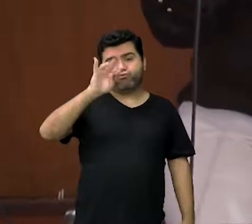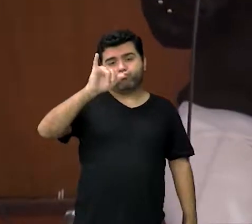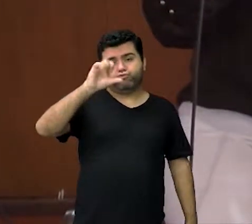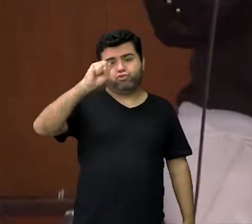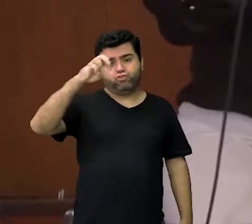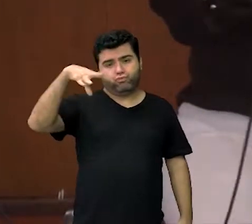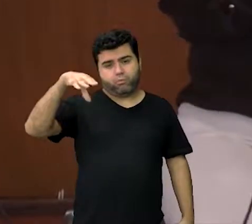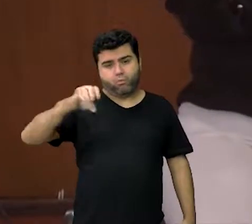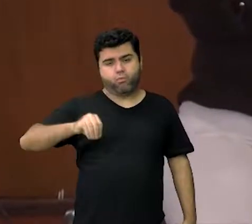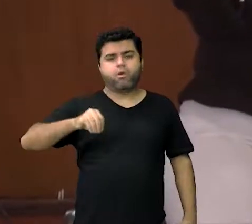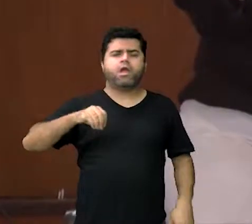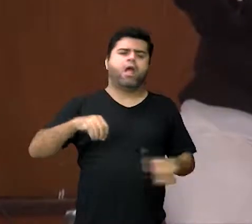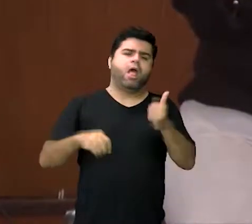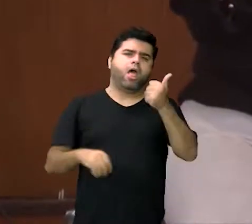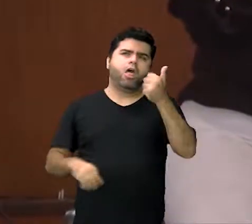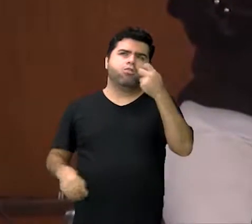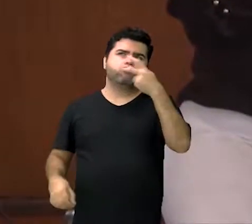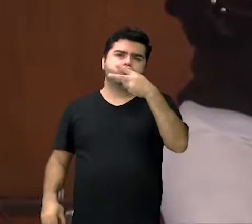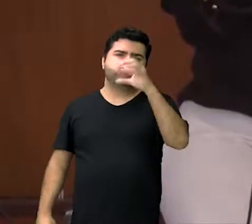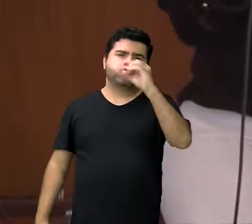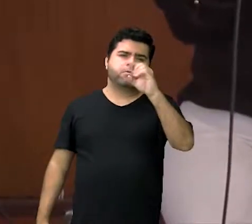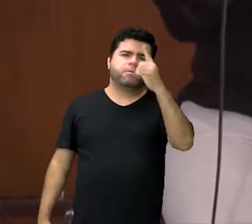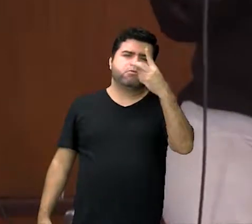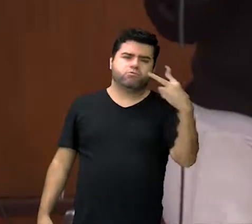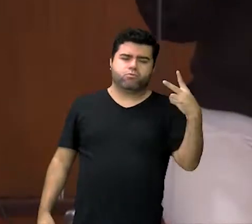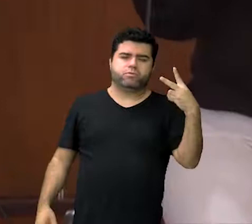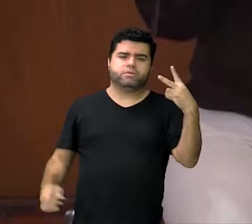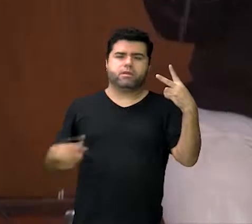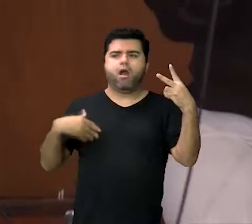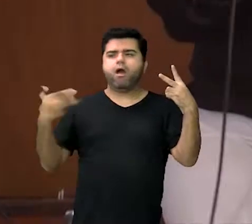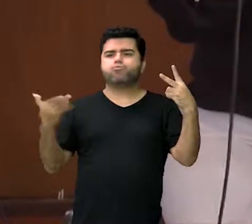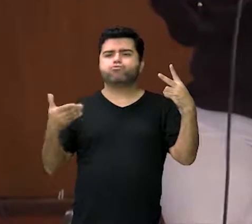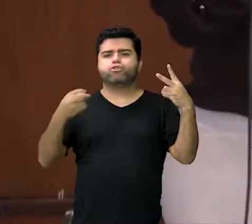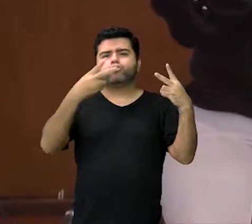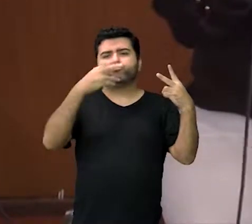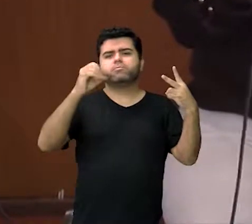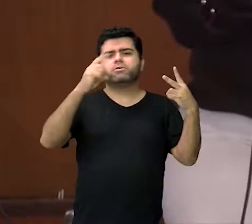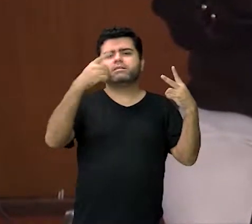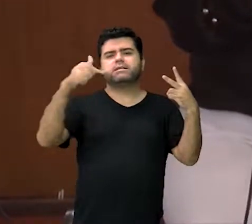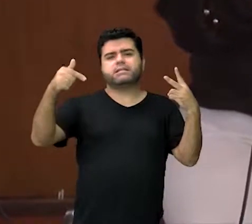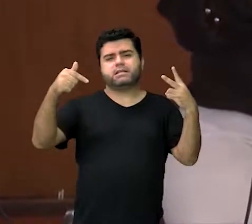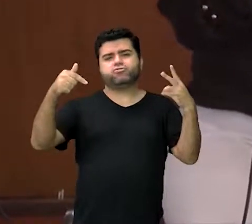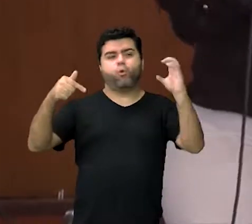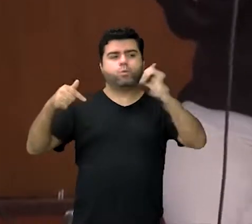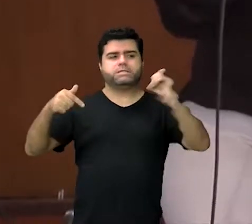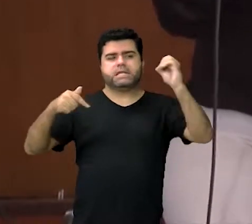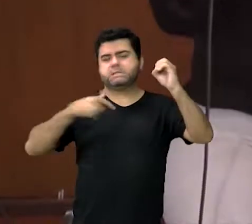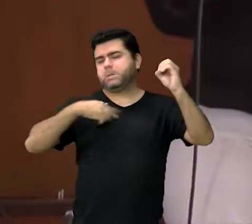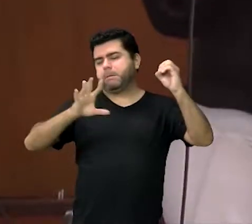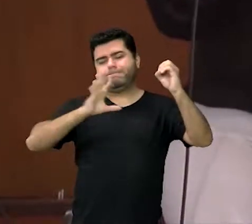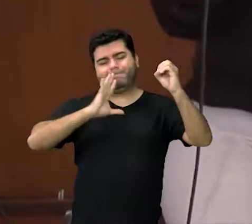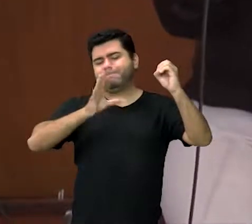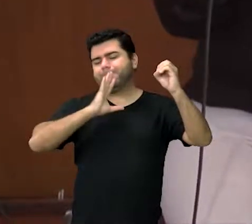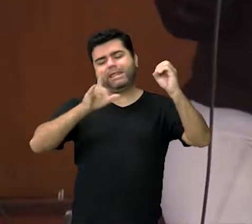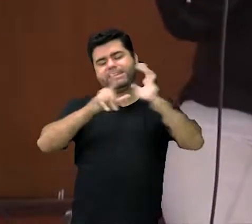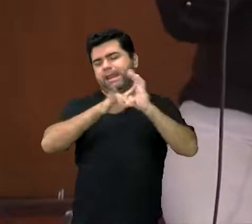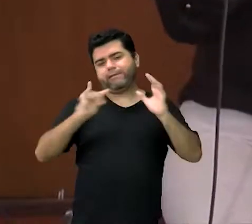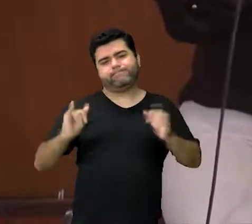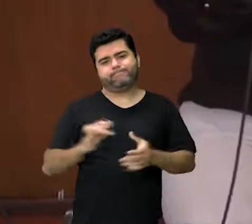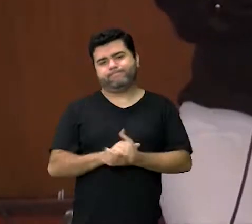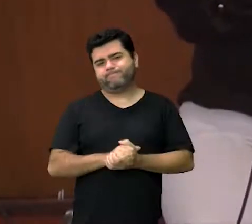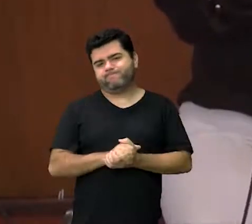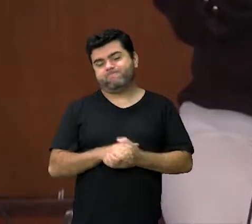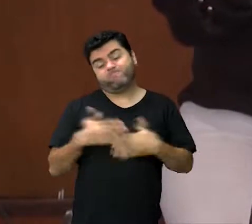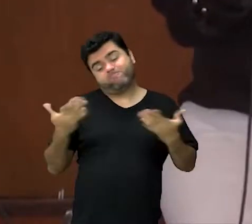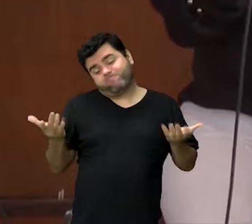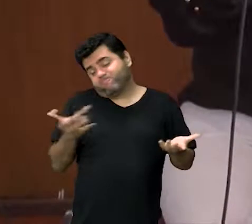2012. Nós estamos em 2017. Osasco ainda não conhece essa lei, infelizmente. O nosso município,